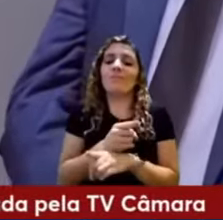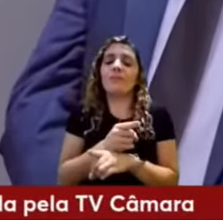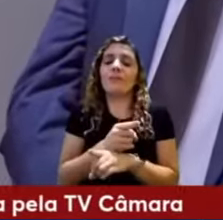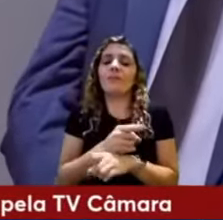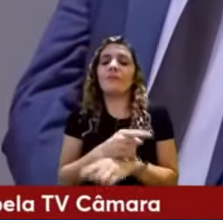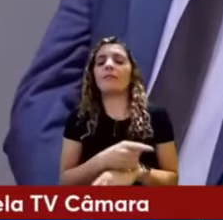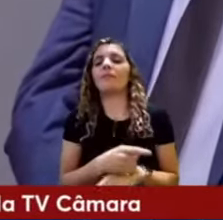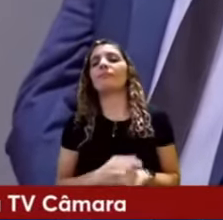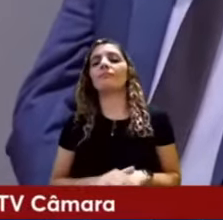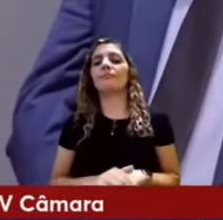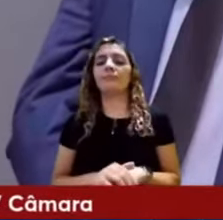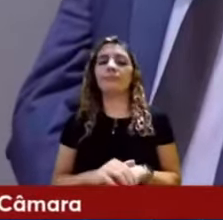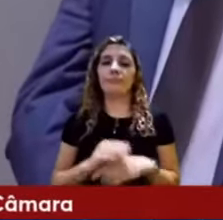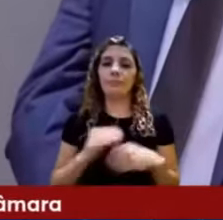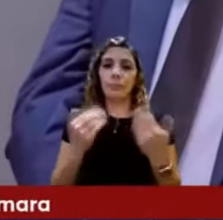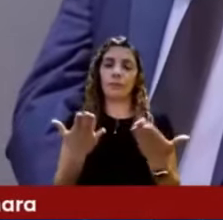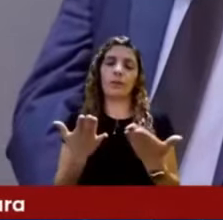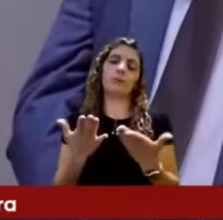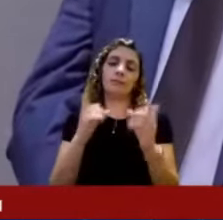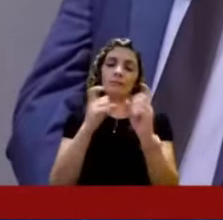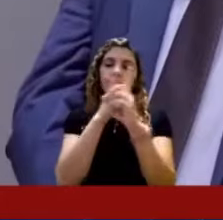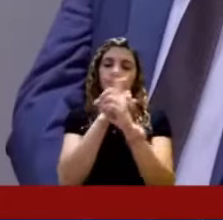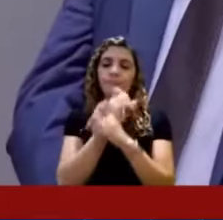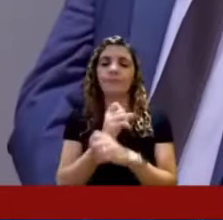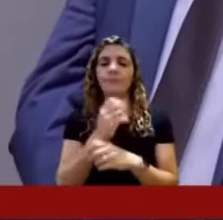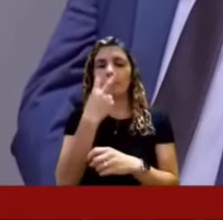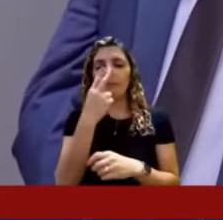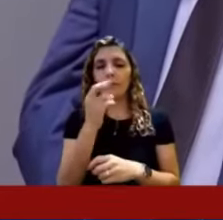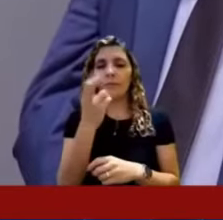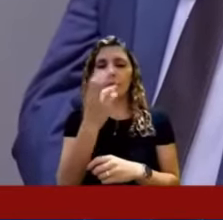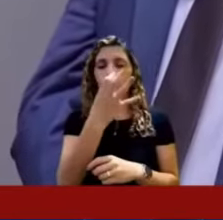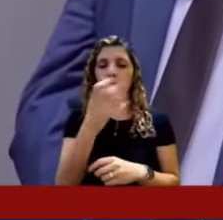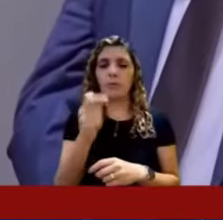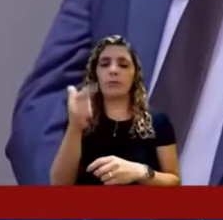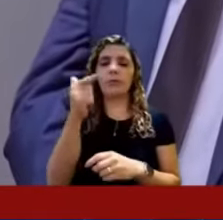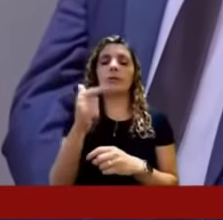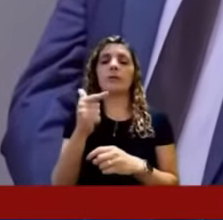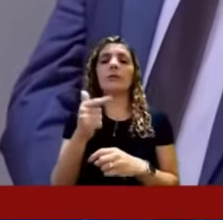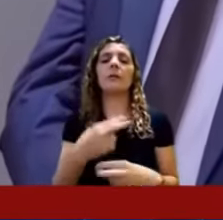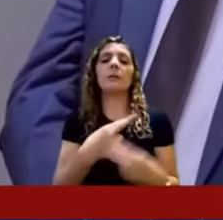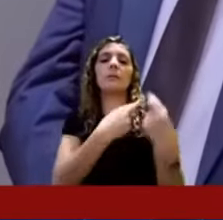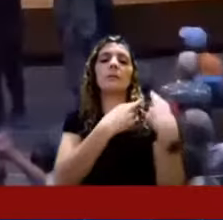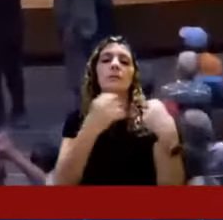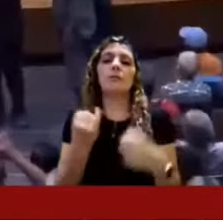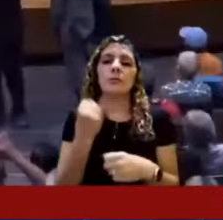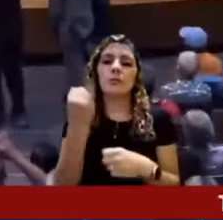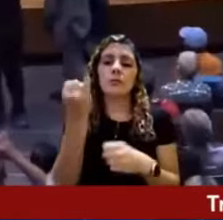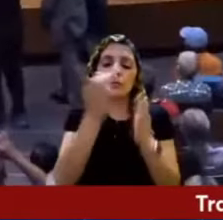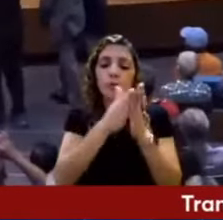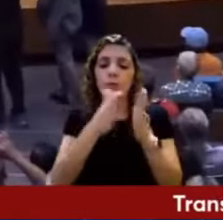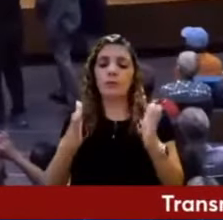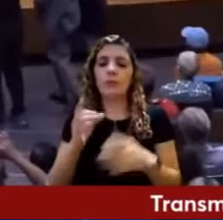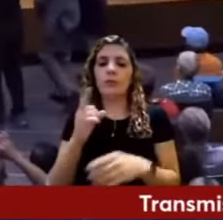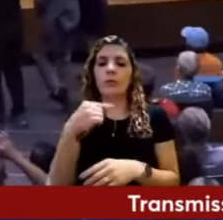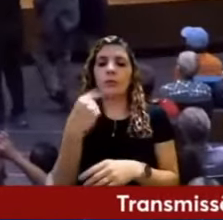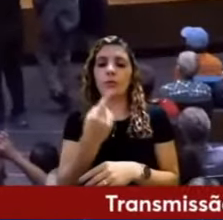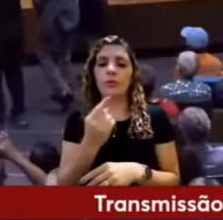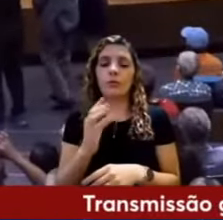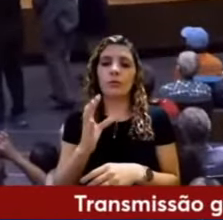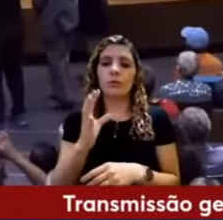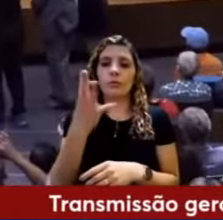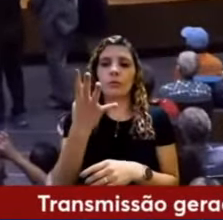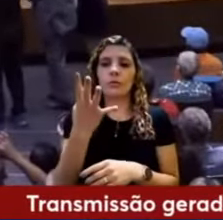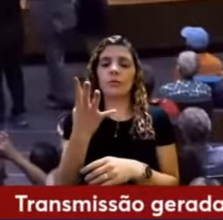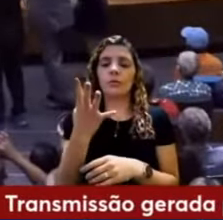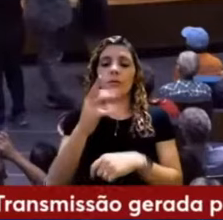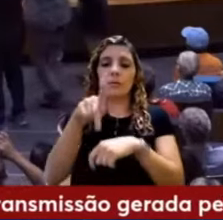enfim. E é uma situação muito difícil. Acho que o 247 tem um papel relevante durante todo esse processo que nós passamos de resistência no país.